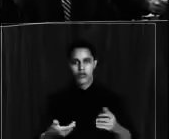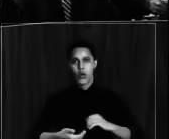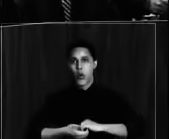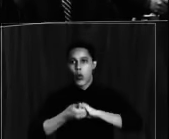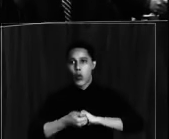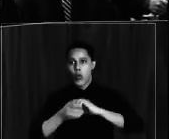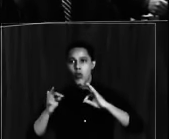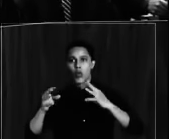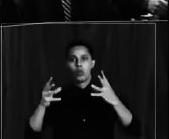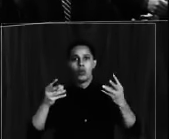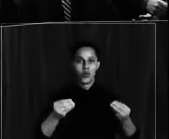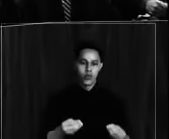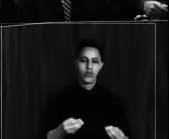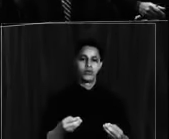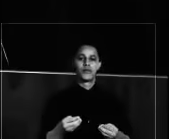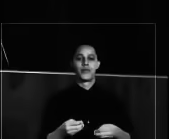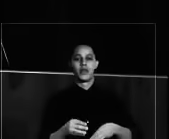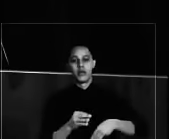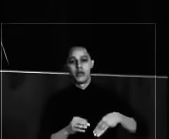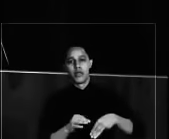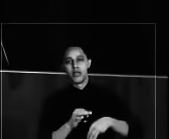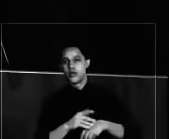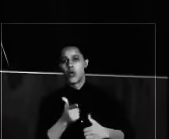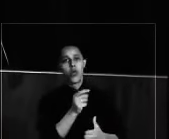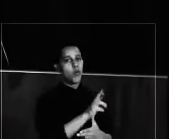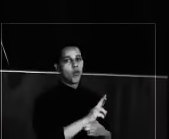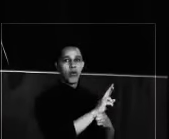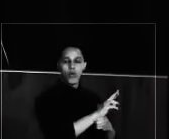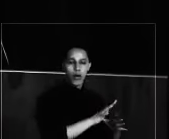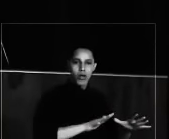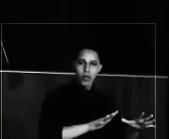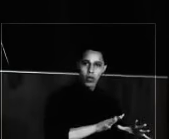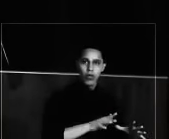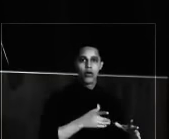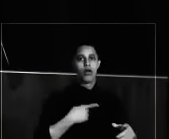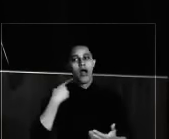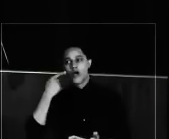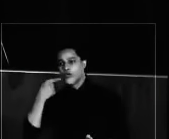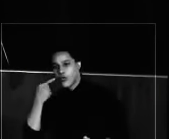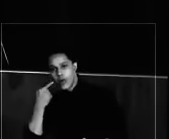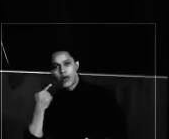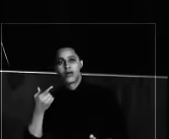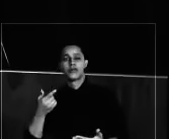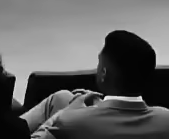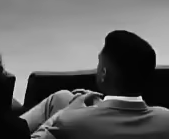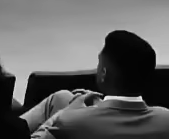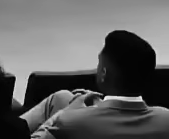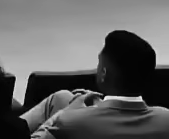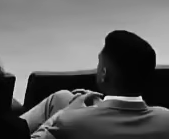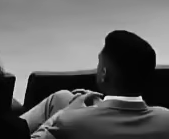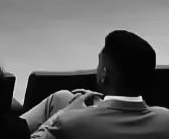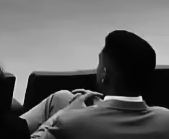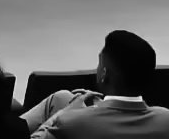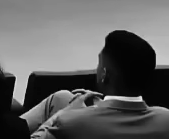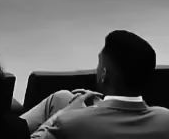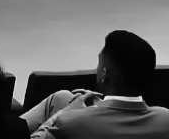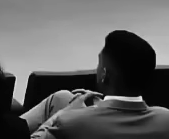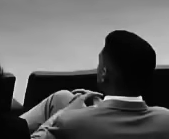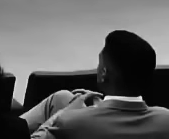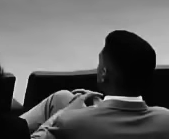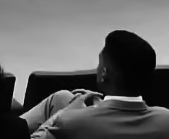justamente para que seja feita uma delação premiada. Isso é tortura. O cara está sendo torturado para acontecer com ele, igual aconteceu